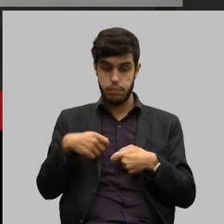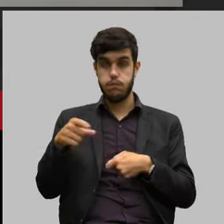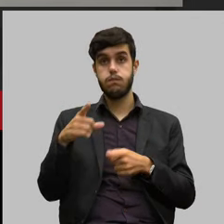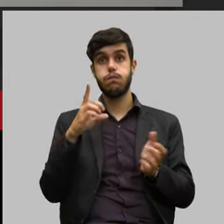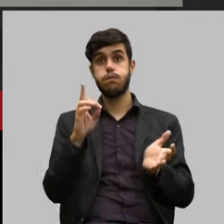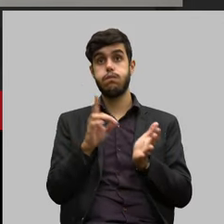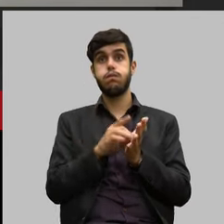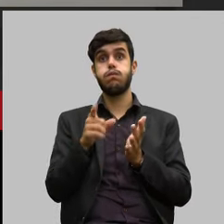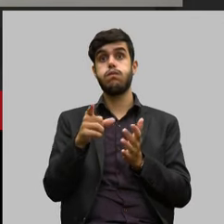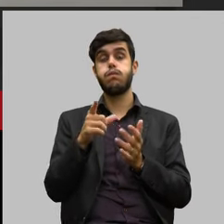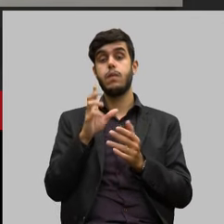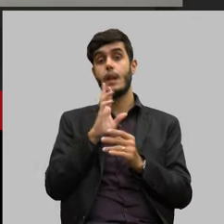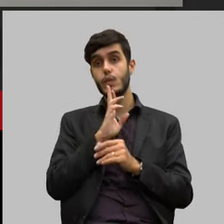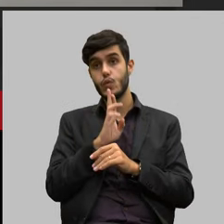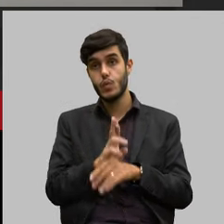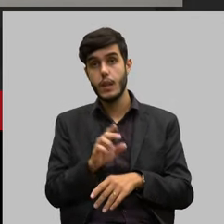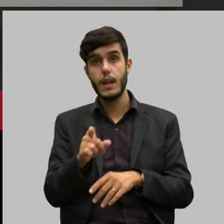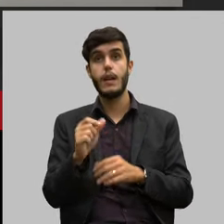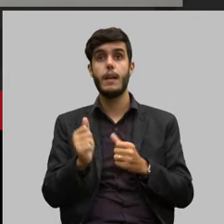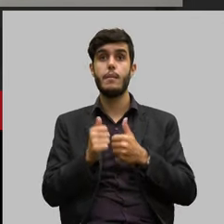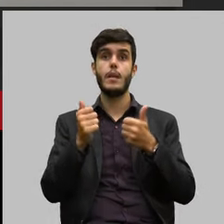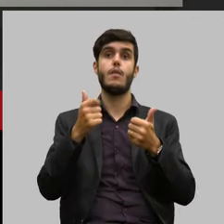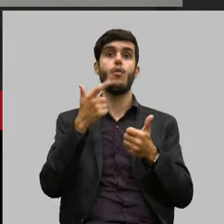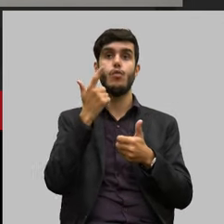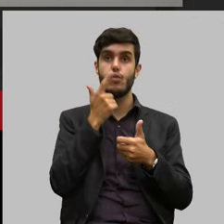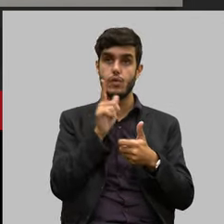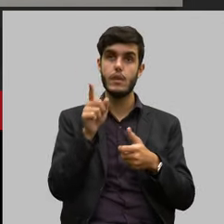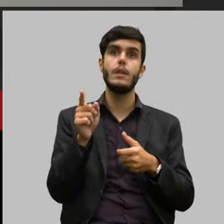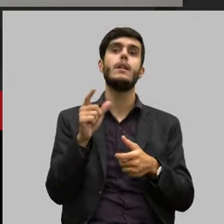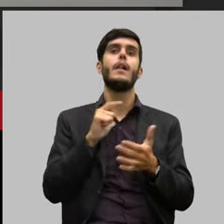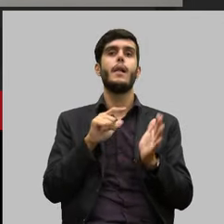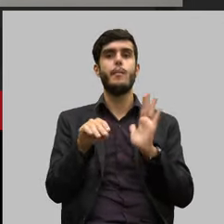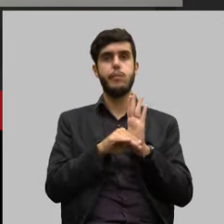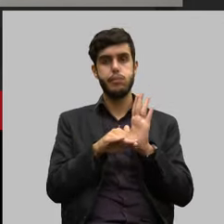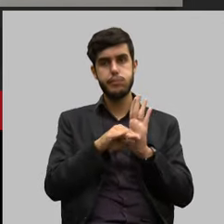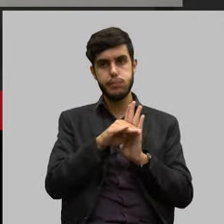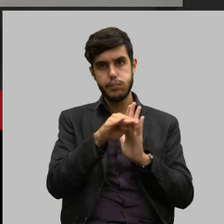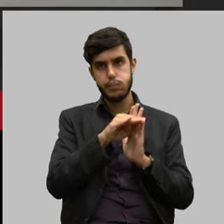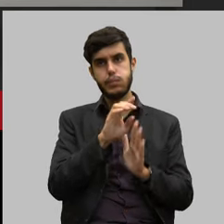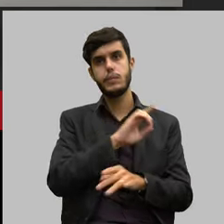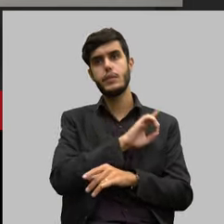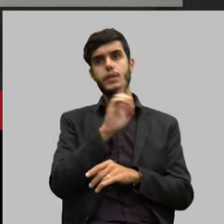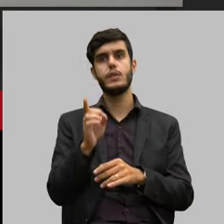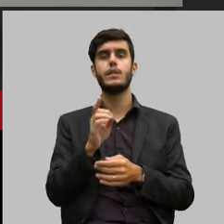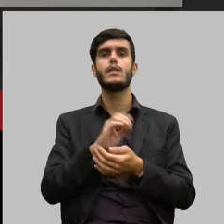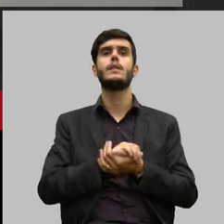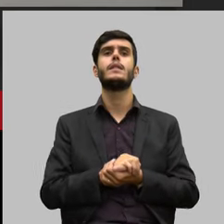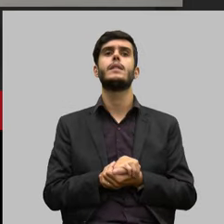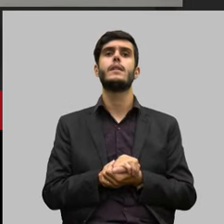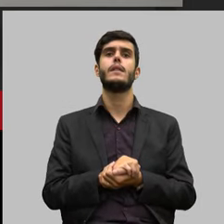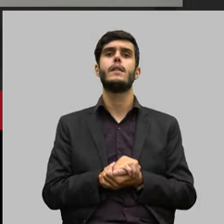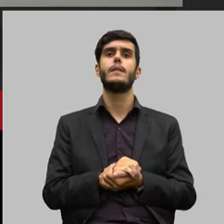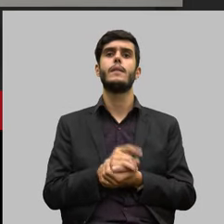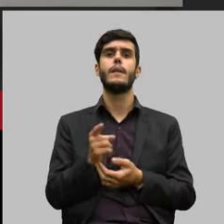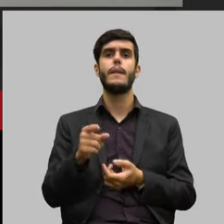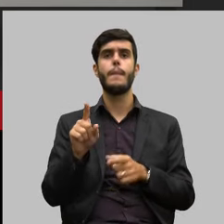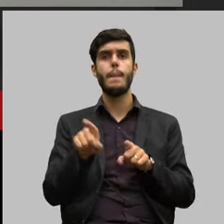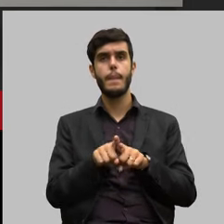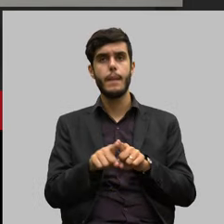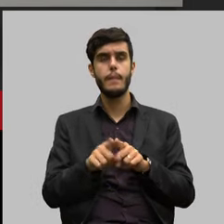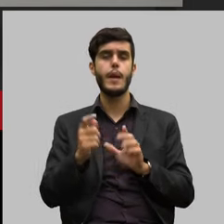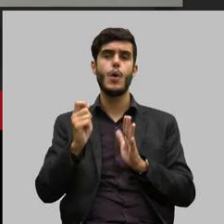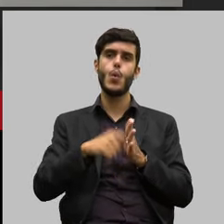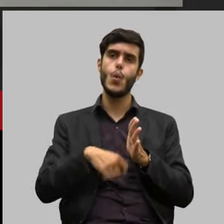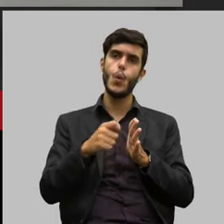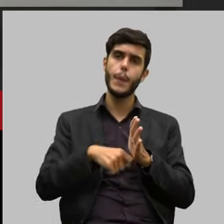gerar resultado manter as contas em ordem poder pagar o funcionalismo em dia poder pagar os os nossos contratos